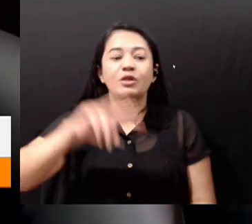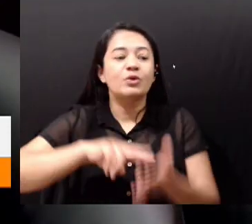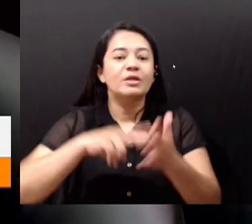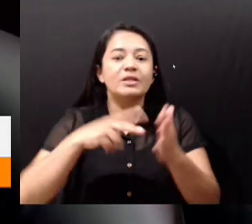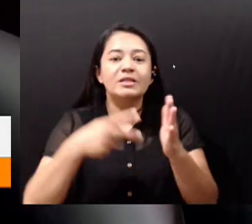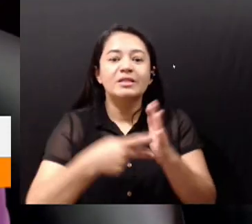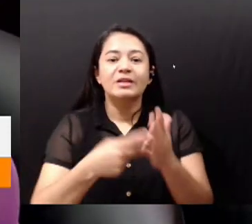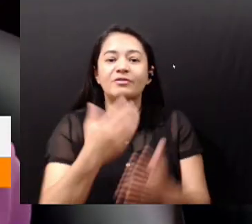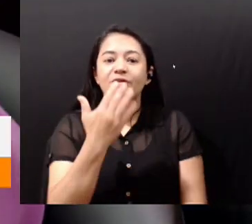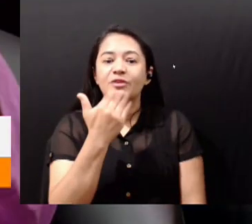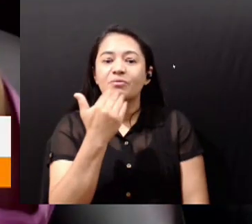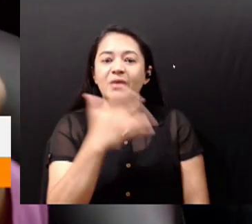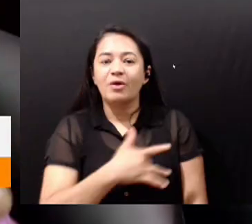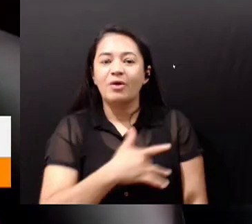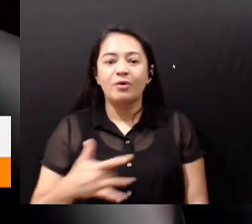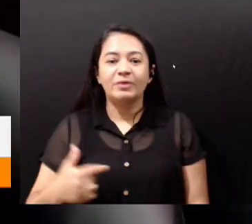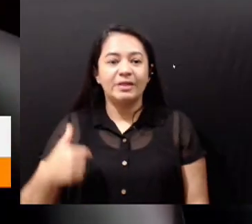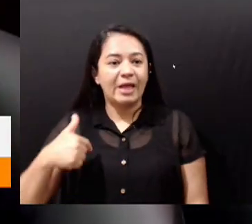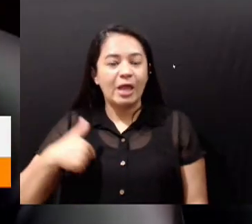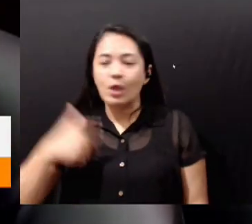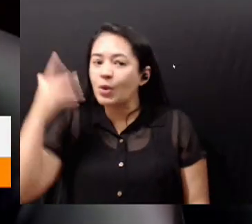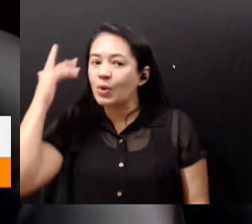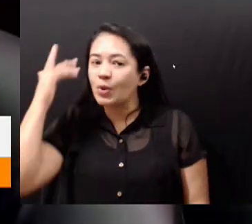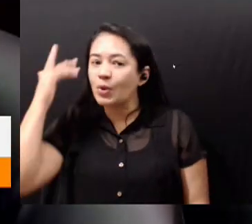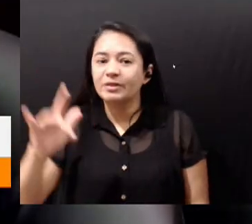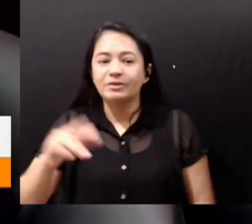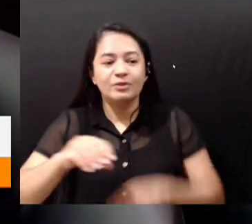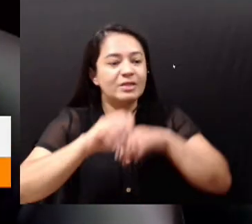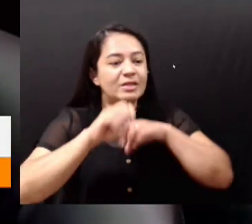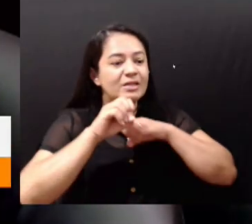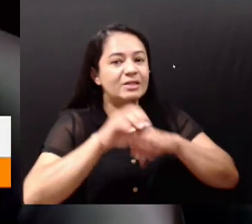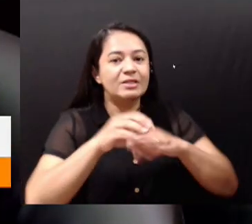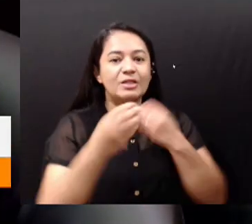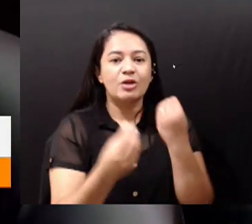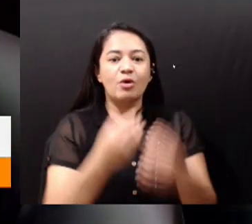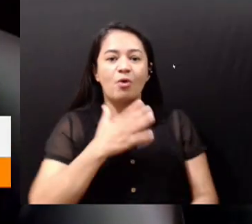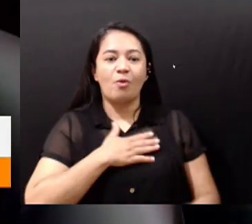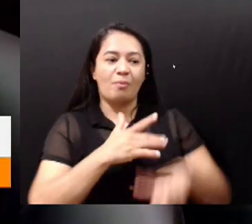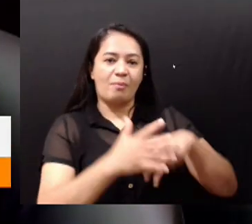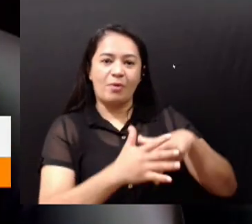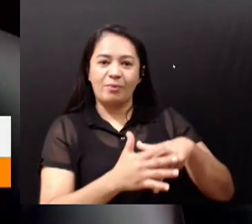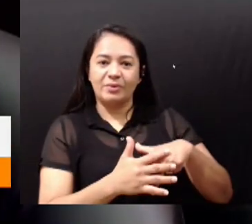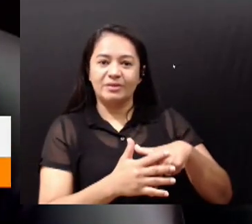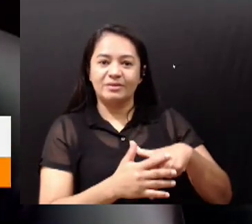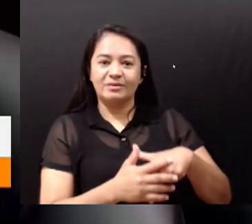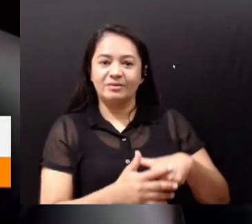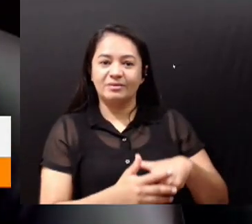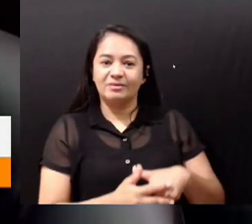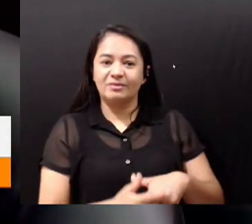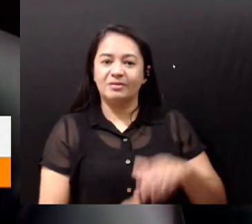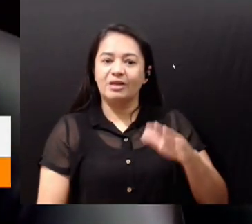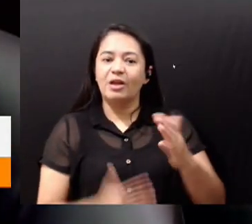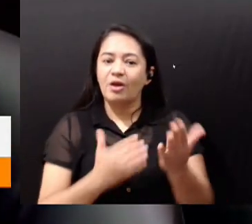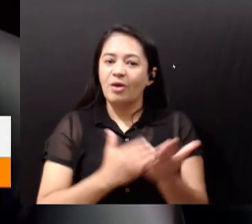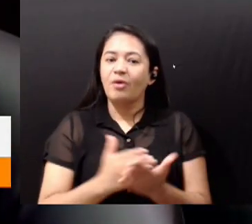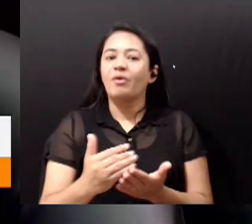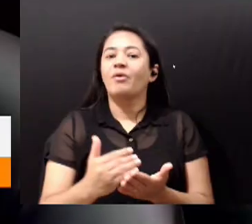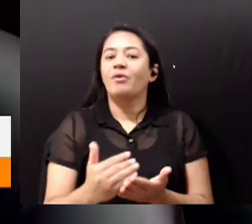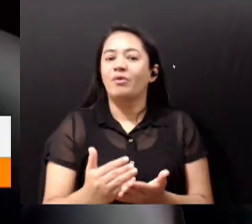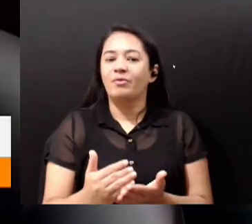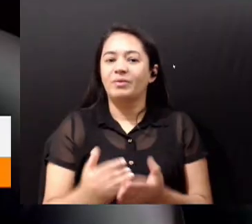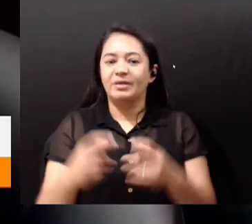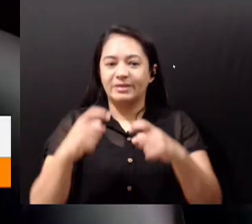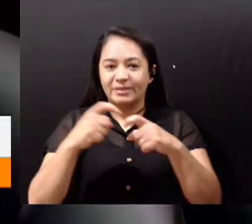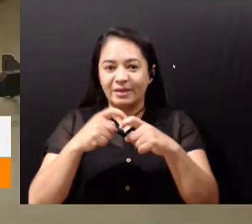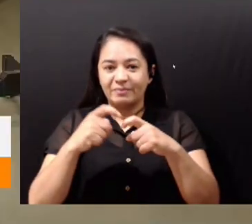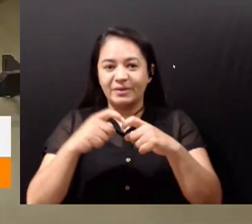não saber ensinar o meu paciente. Uau. Então entra essa questão aí da medicina culinária. Que